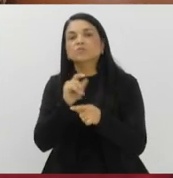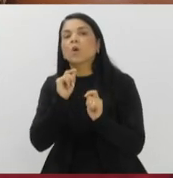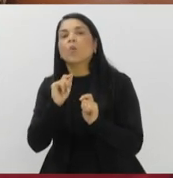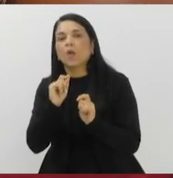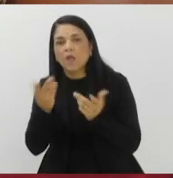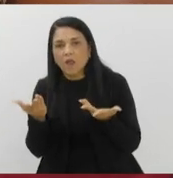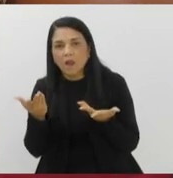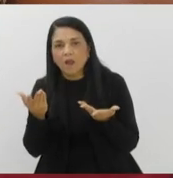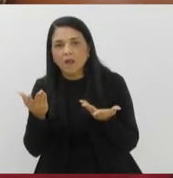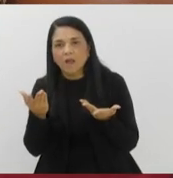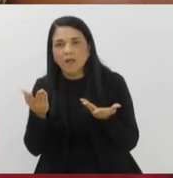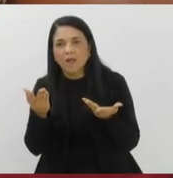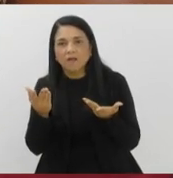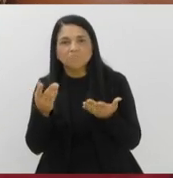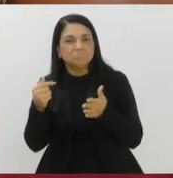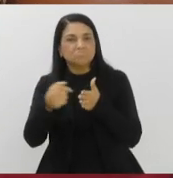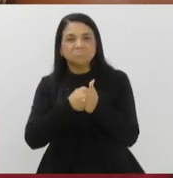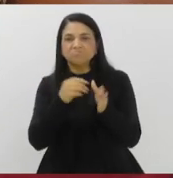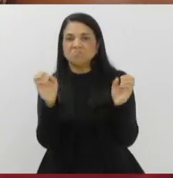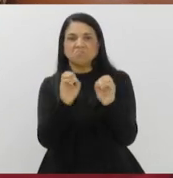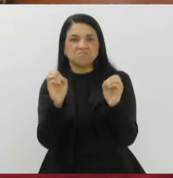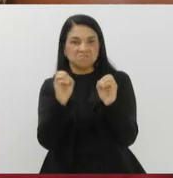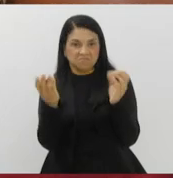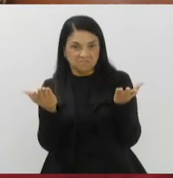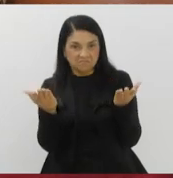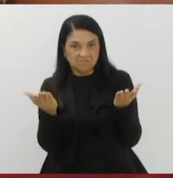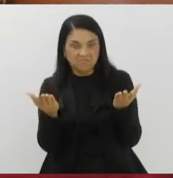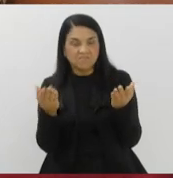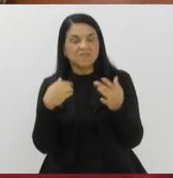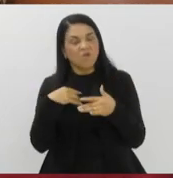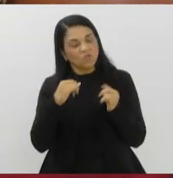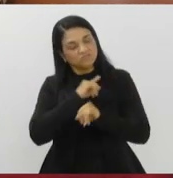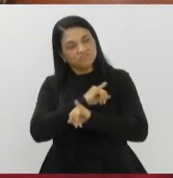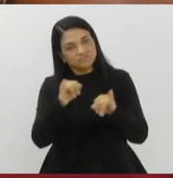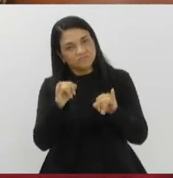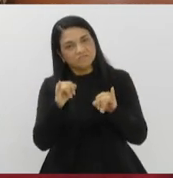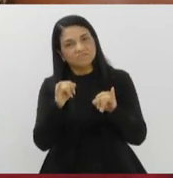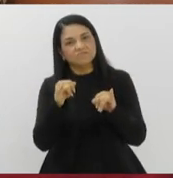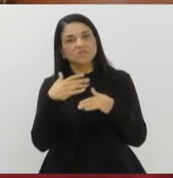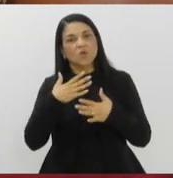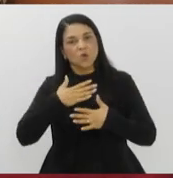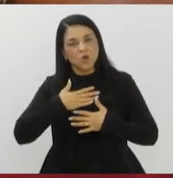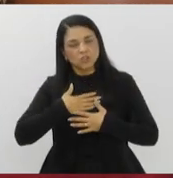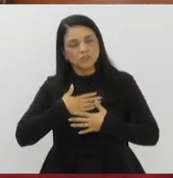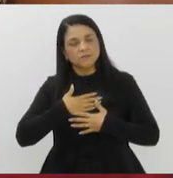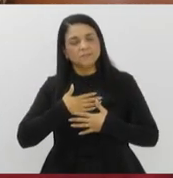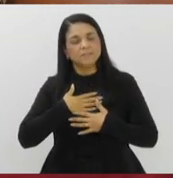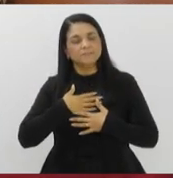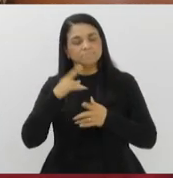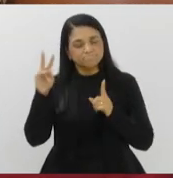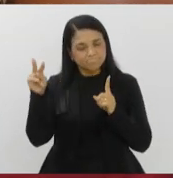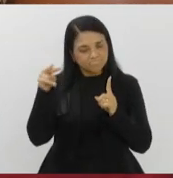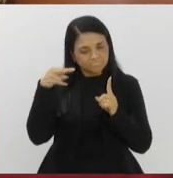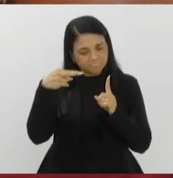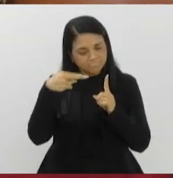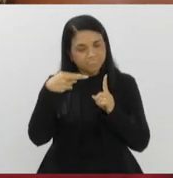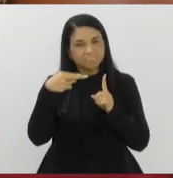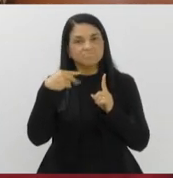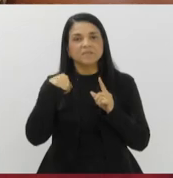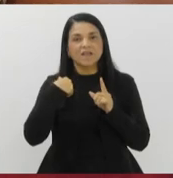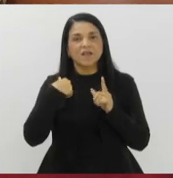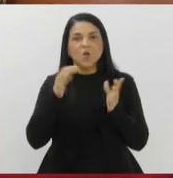entendeu? Então, é isso que eu quero dizer hoje aqui. Gostaria que olhasse mais pela gente, né,